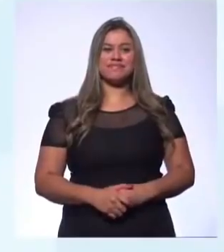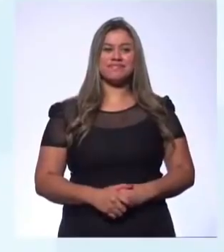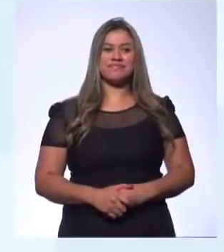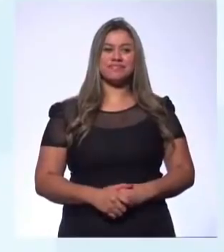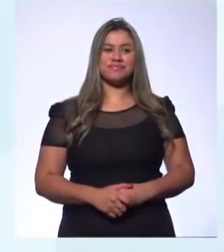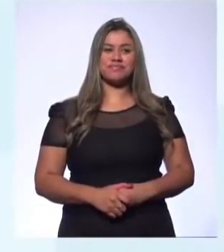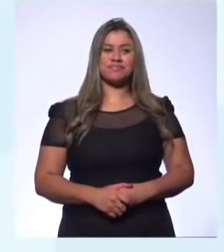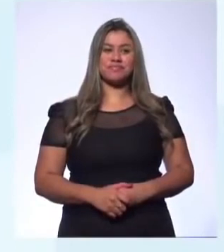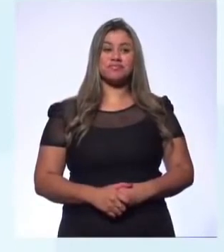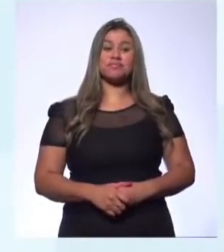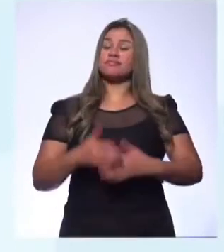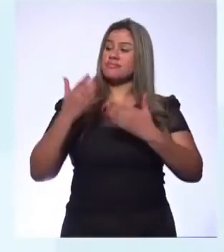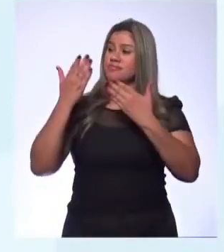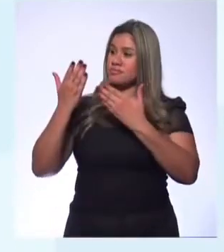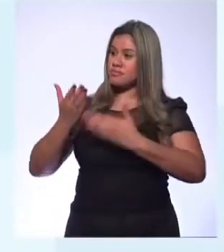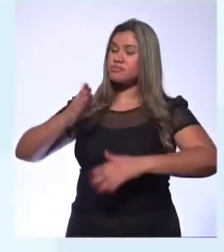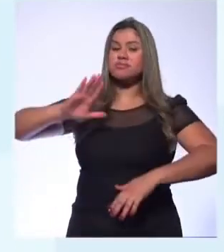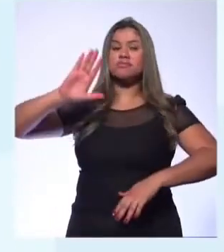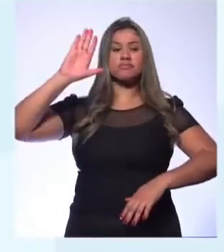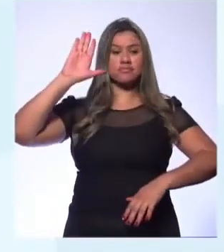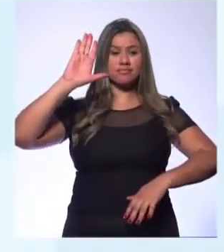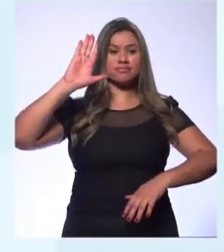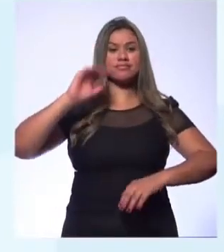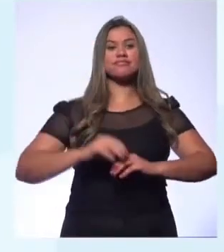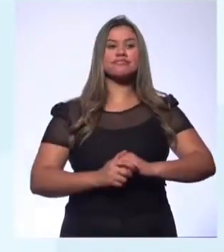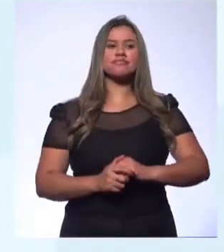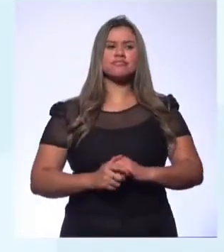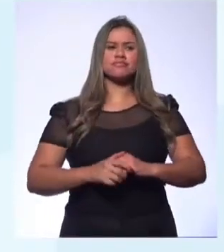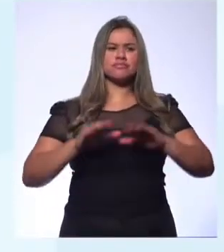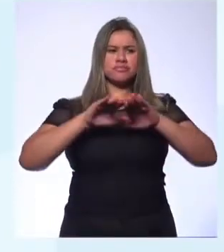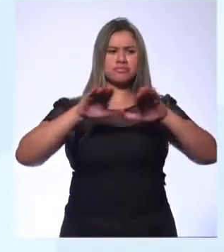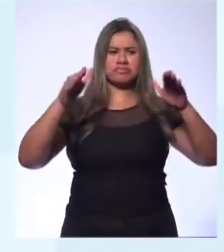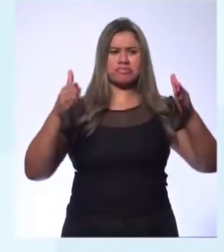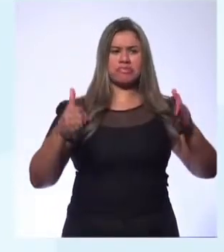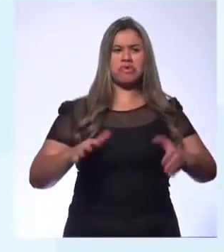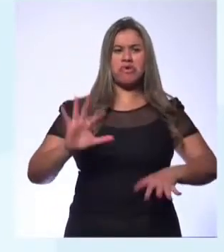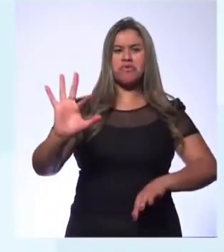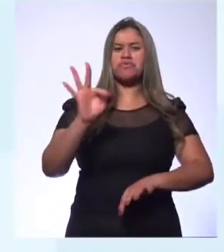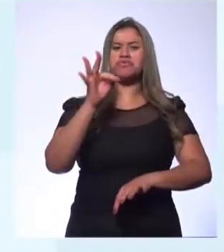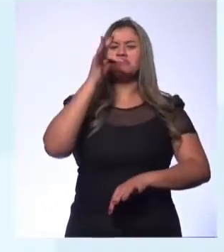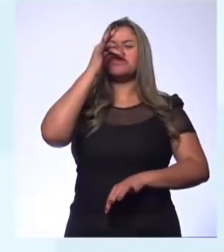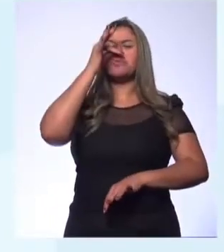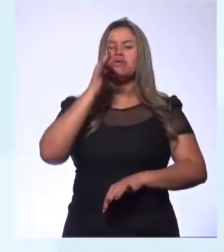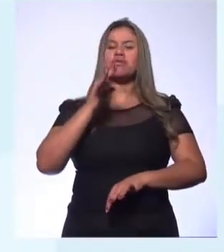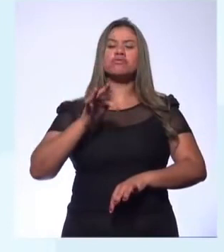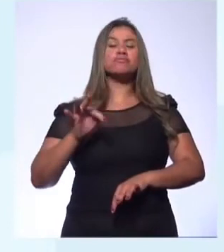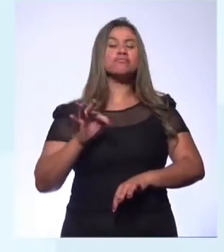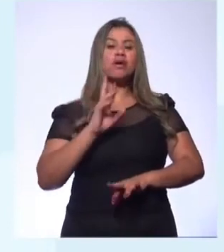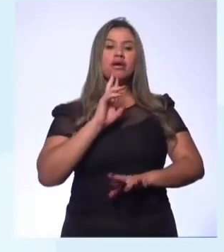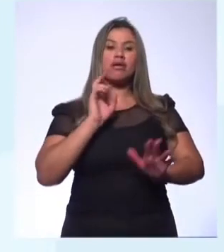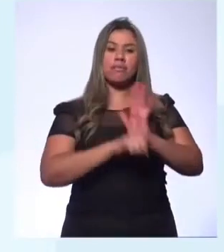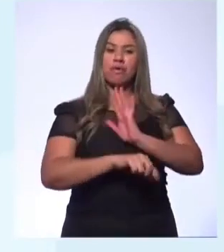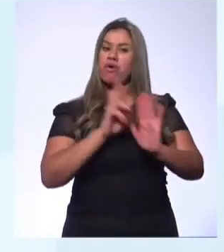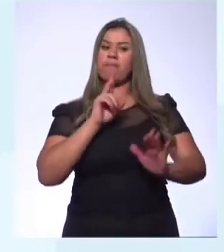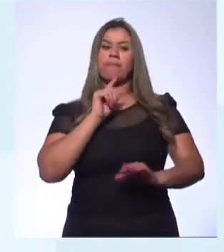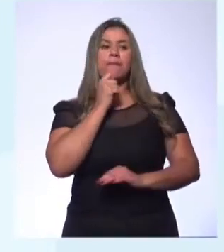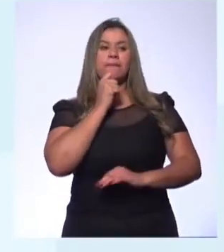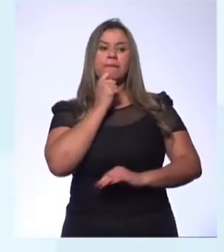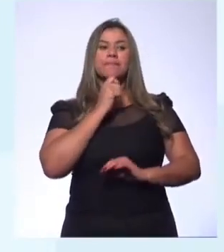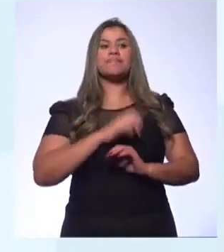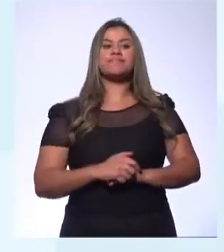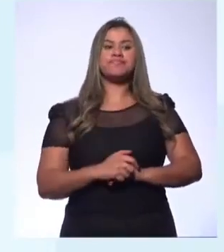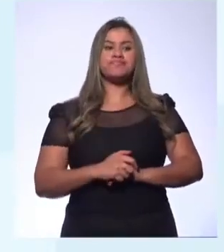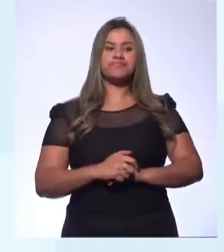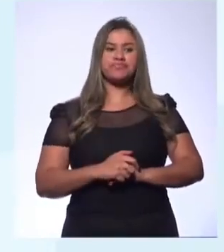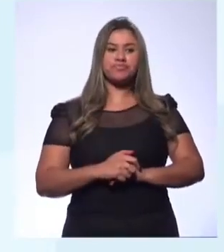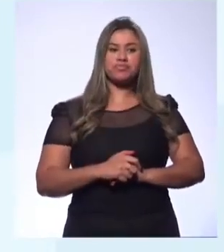Se a nobre amiga que me precedeu na tribuna... Tribuna é a flor de retórica. Conseguiu fazer alguma